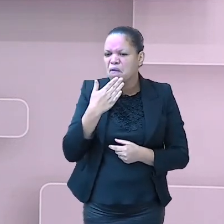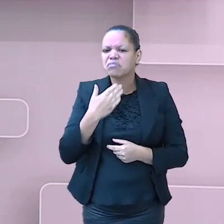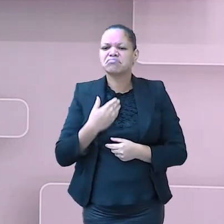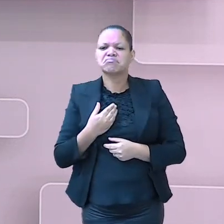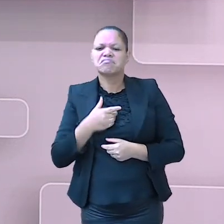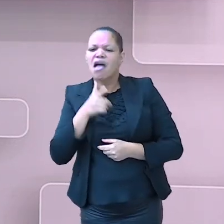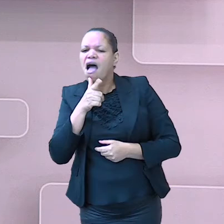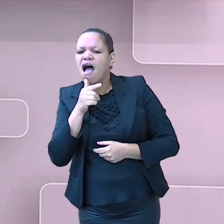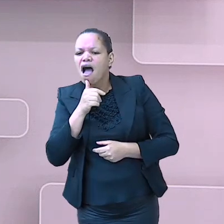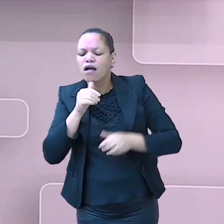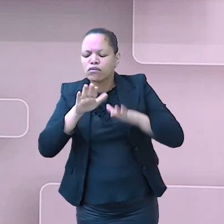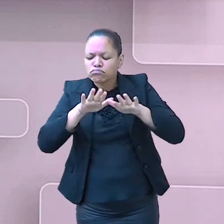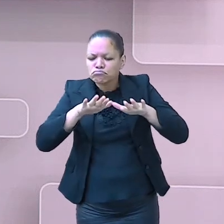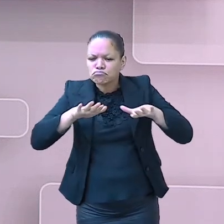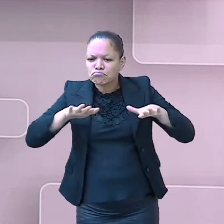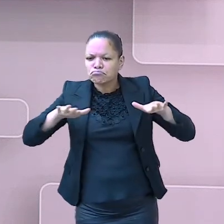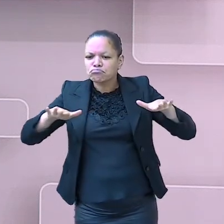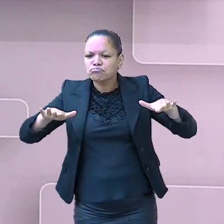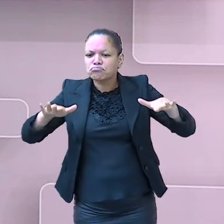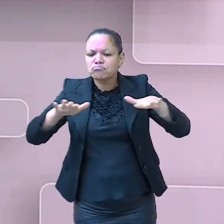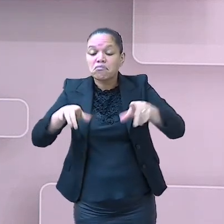em águas profundas.